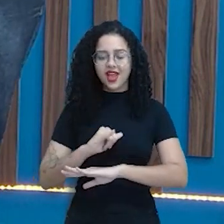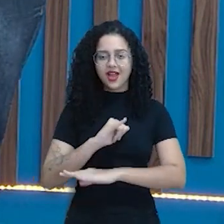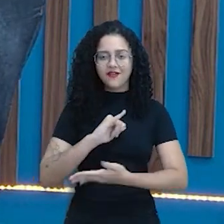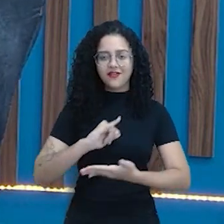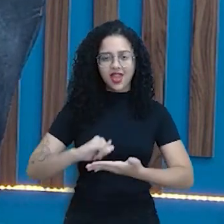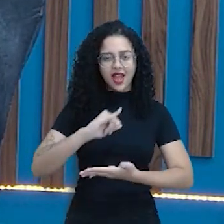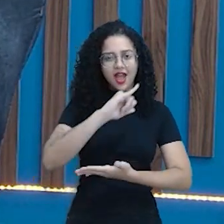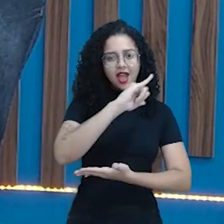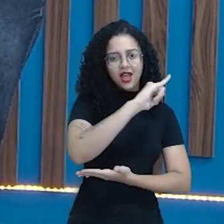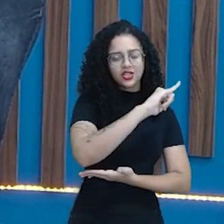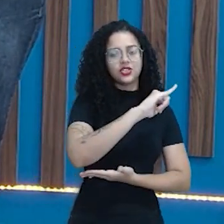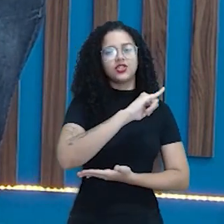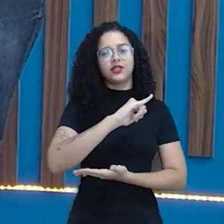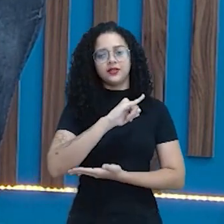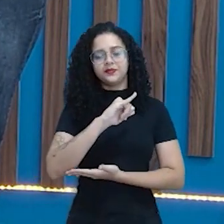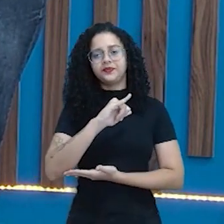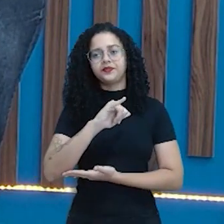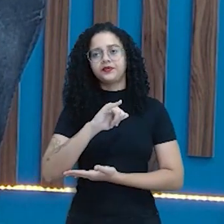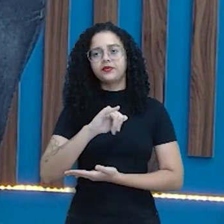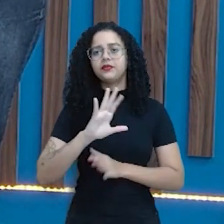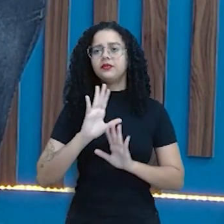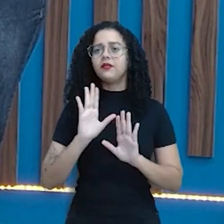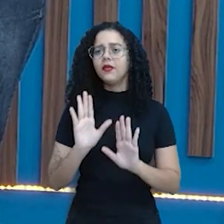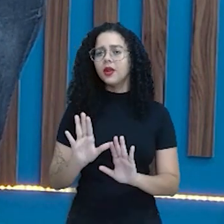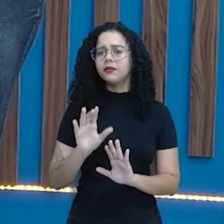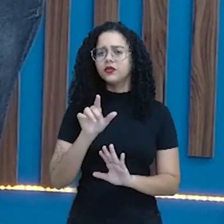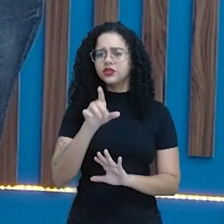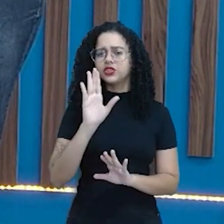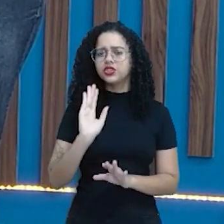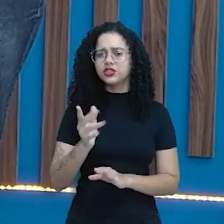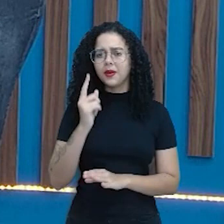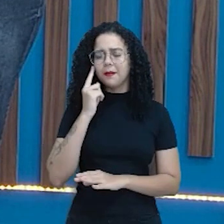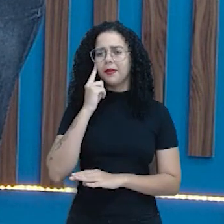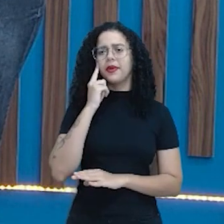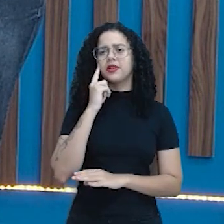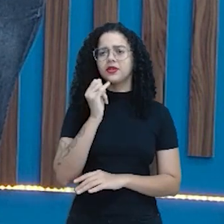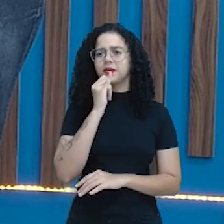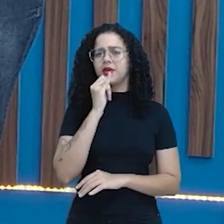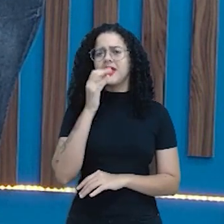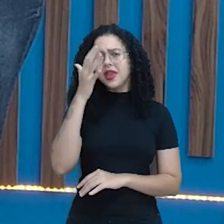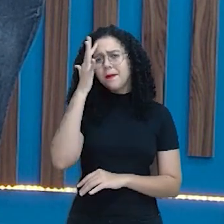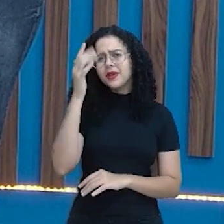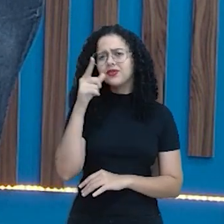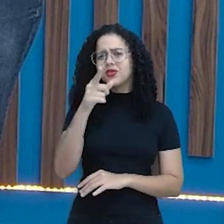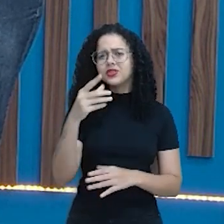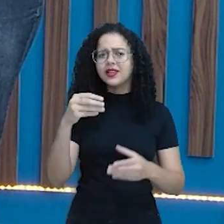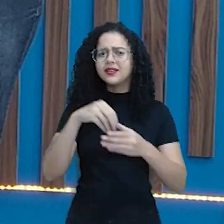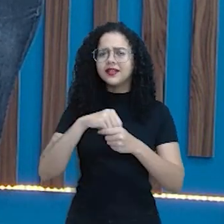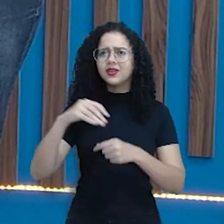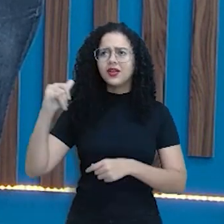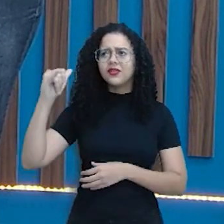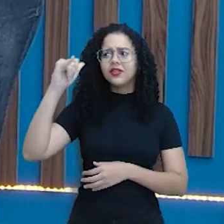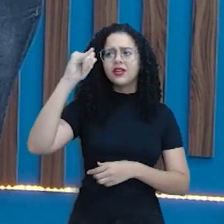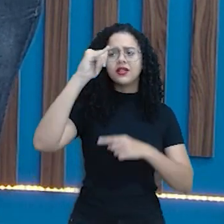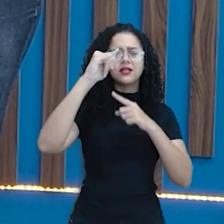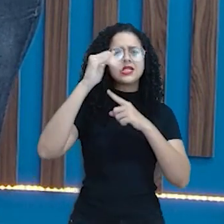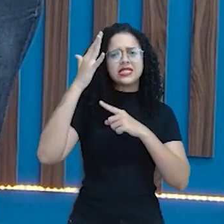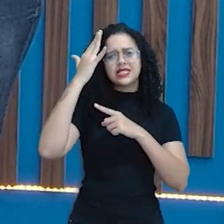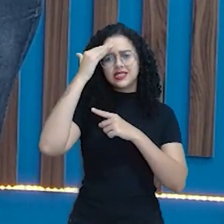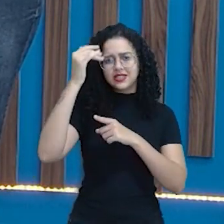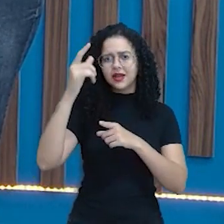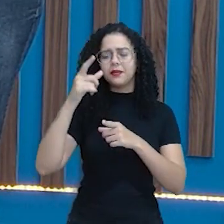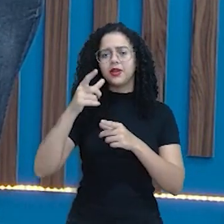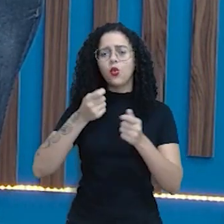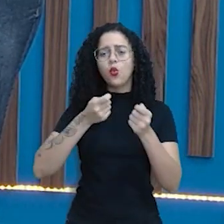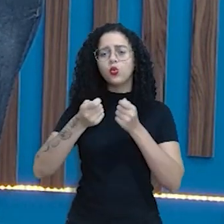piloto, o copiloto lá, só que você já parou para pensar, imagina você estar num avião e você soubesse que aquele avião